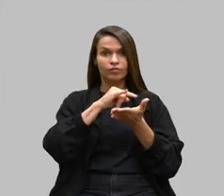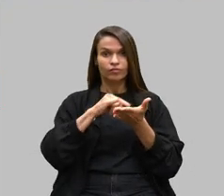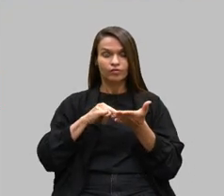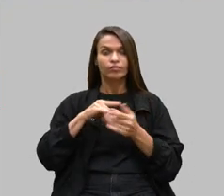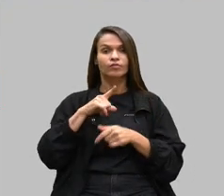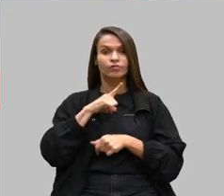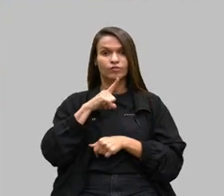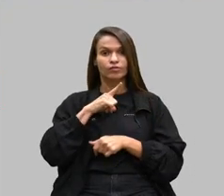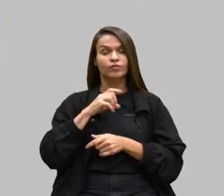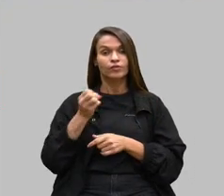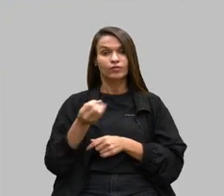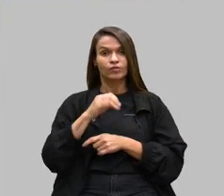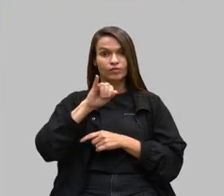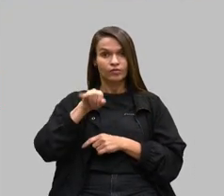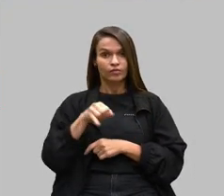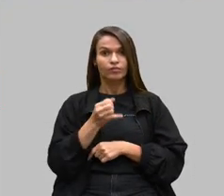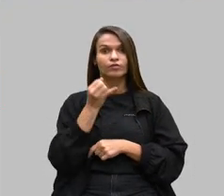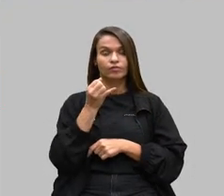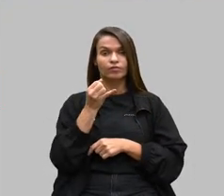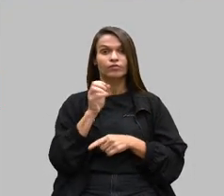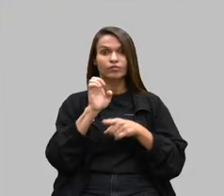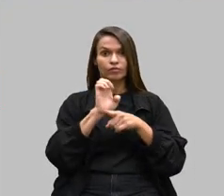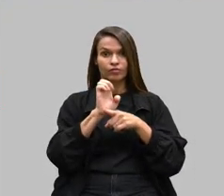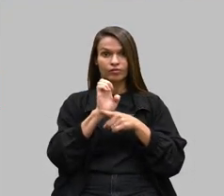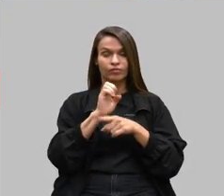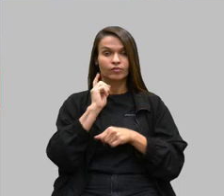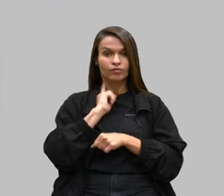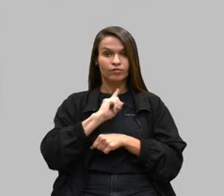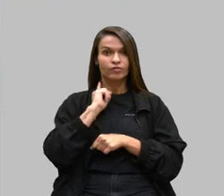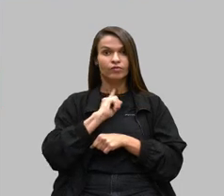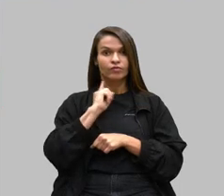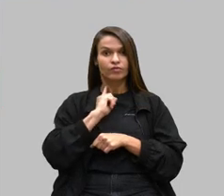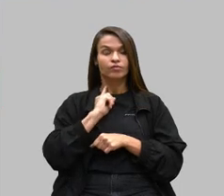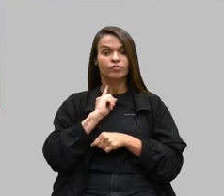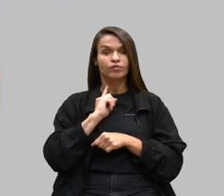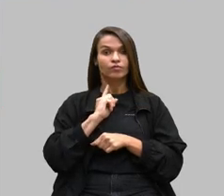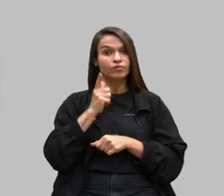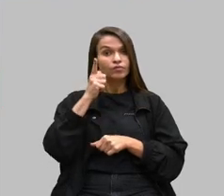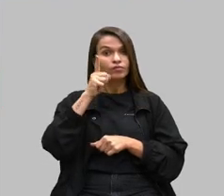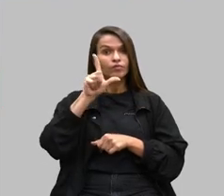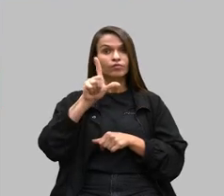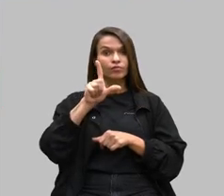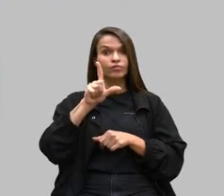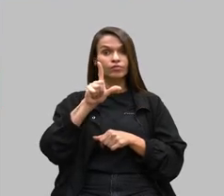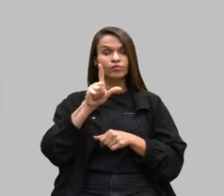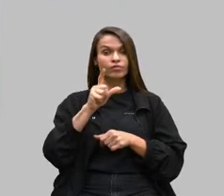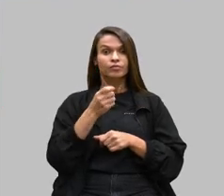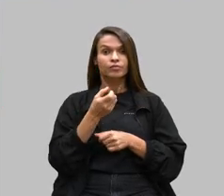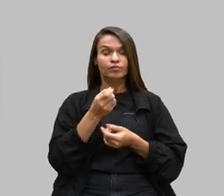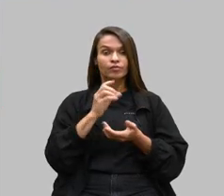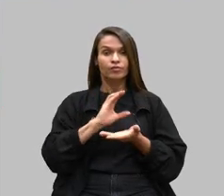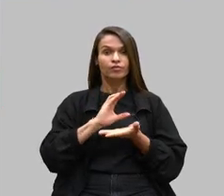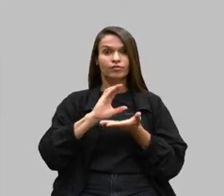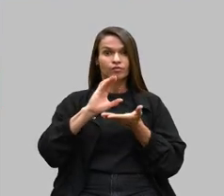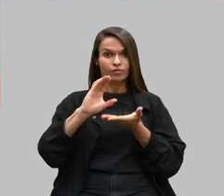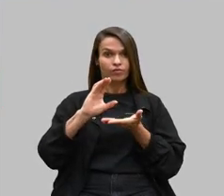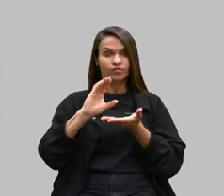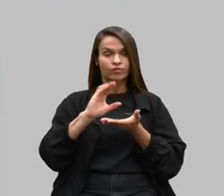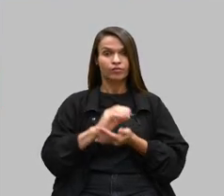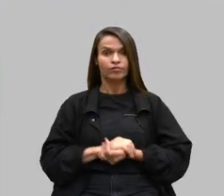nova oportunidade para que o estado de Minas Gerais seja finalmente beneficiado pelos